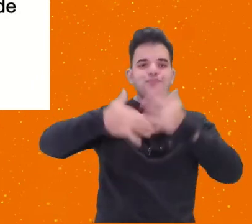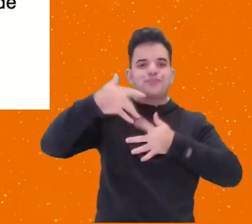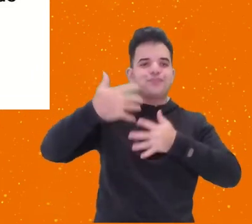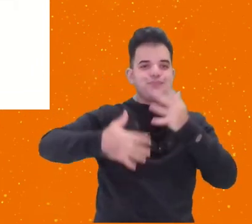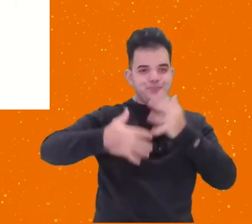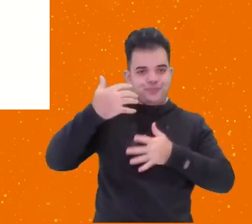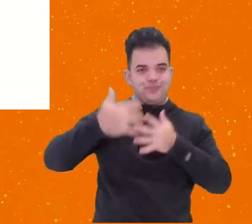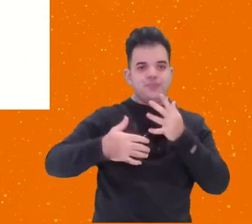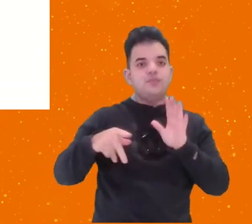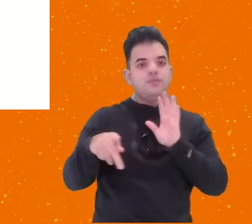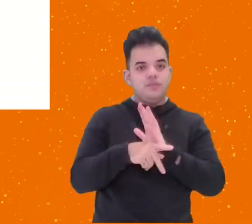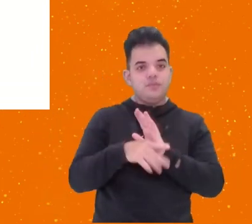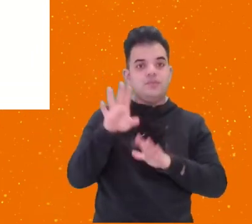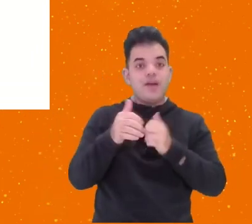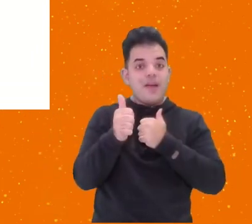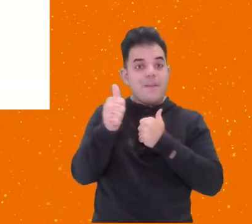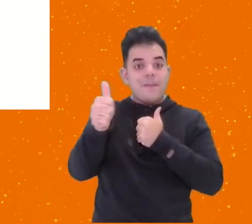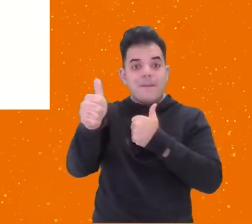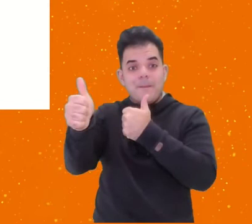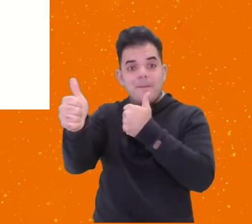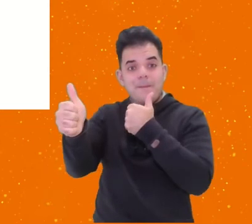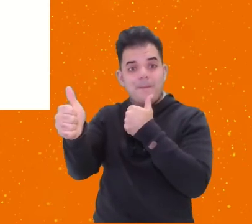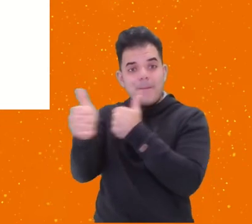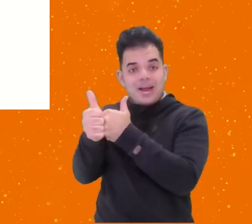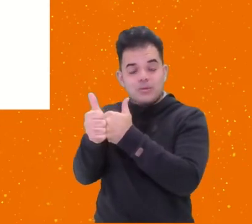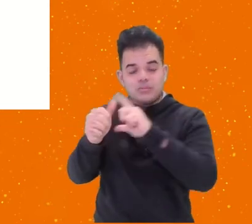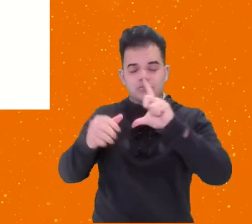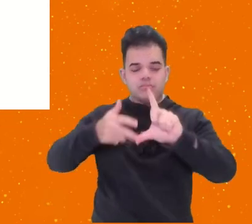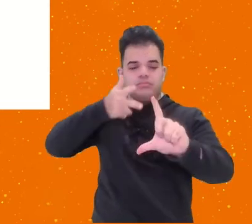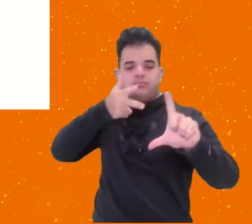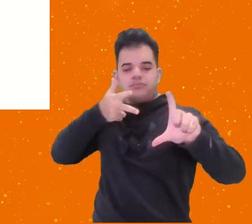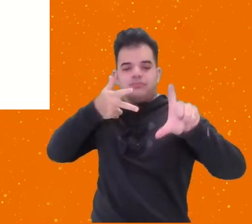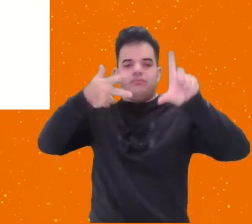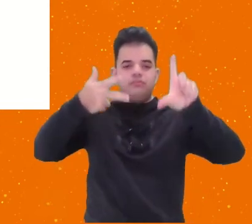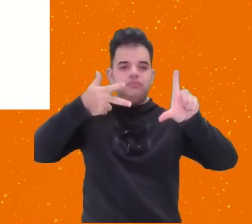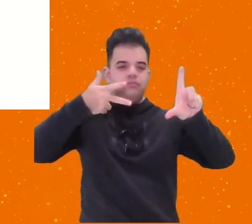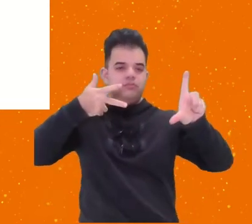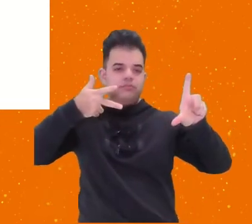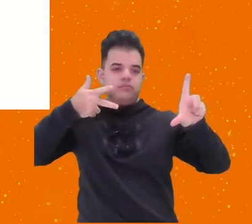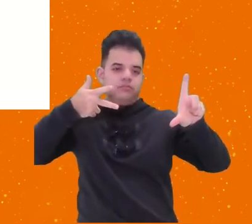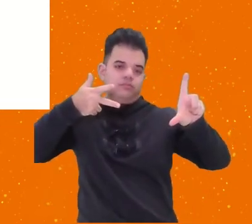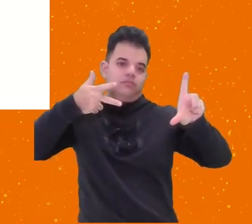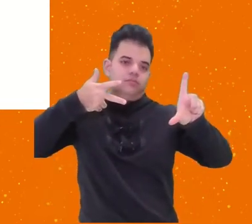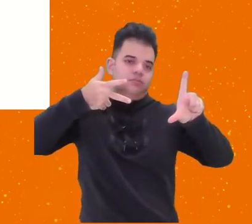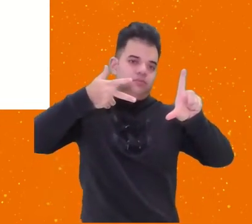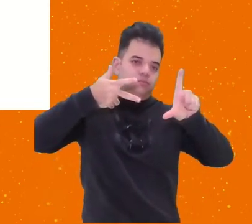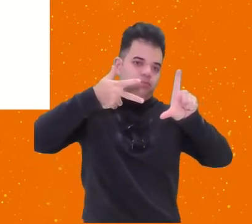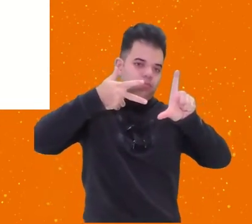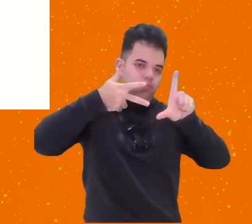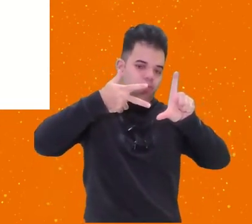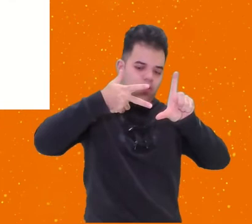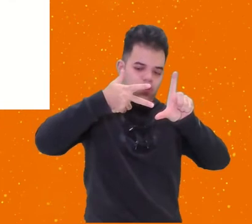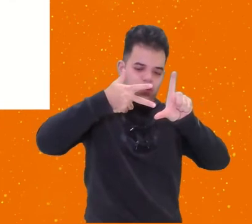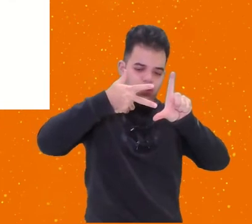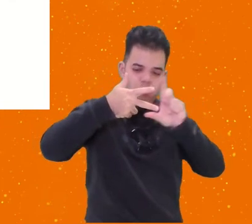no caso você trazendo aqui já para um LPL, uma lente